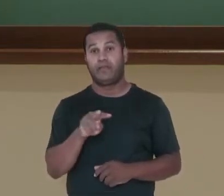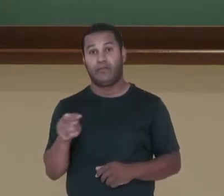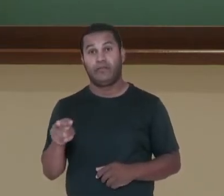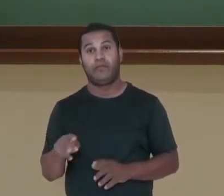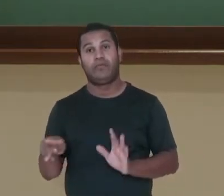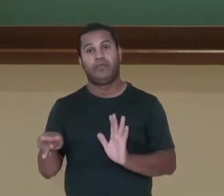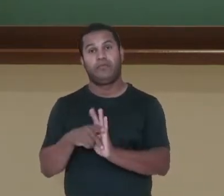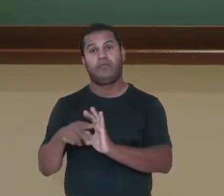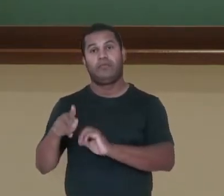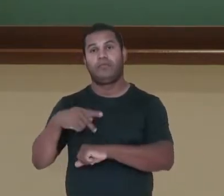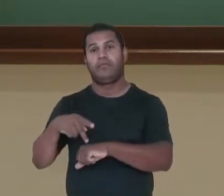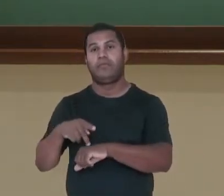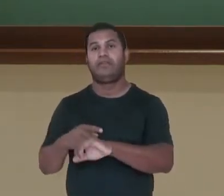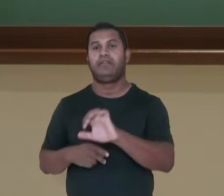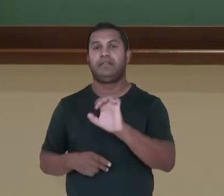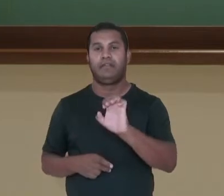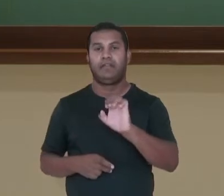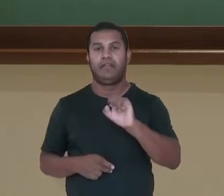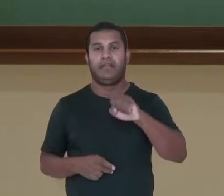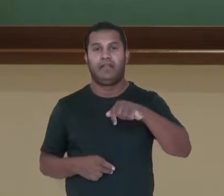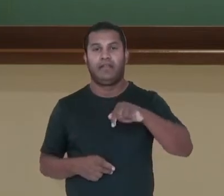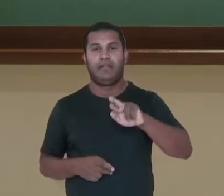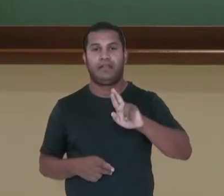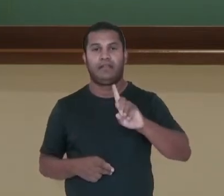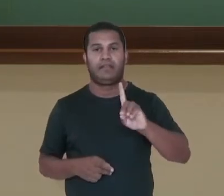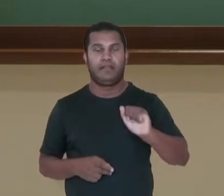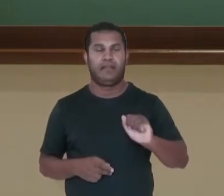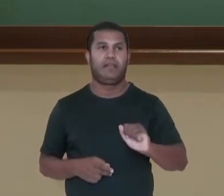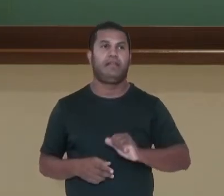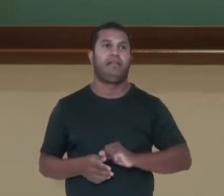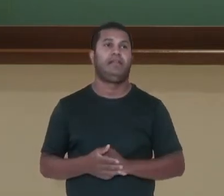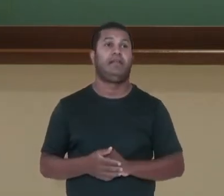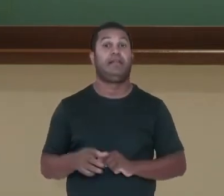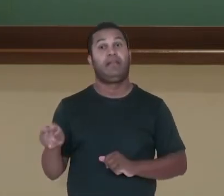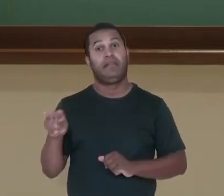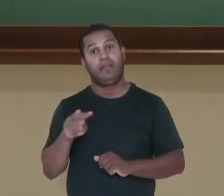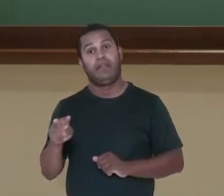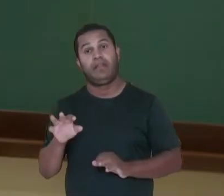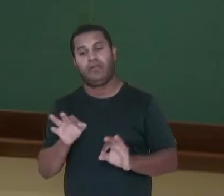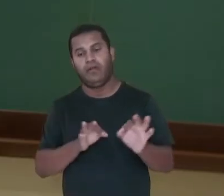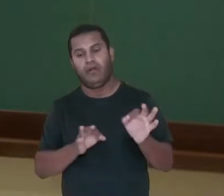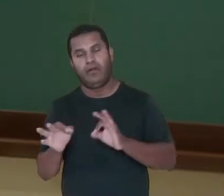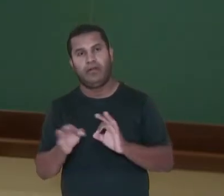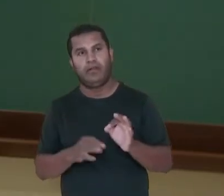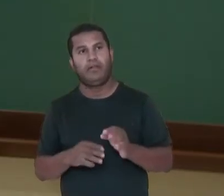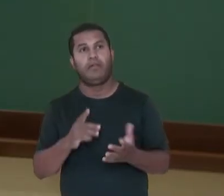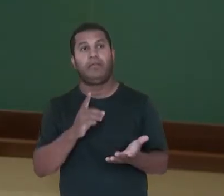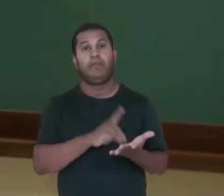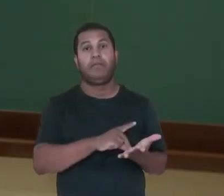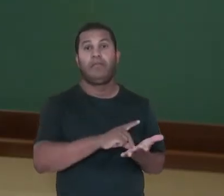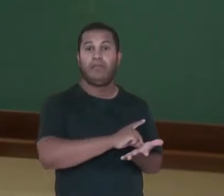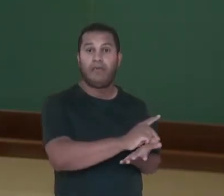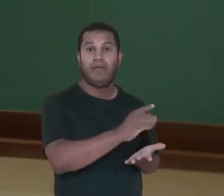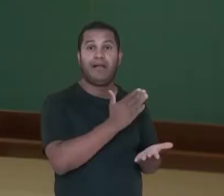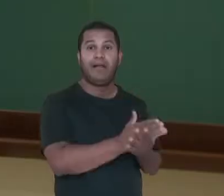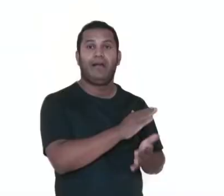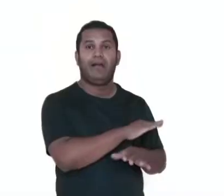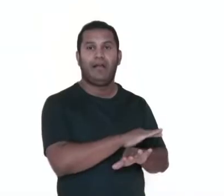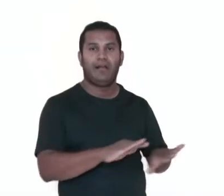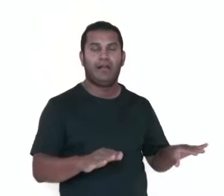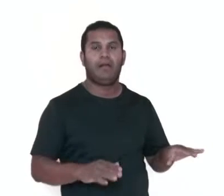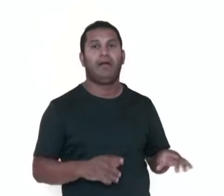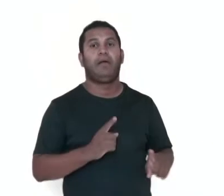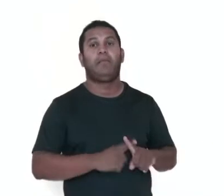ideia, né, suas ideias político-ideológicas, tá bom? Mas para isso, essas organizações que vocês estão vendo aqui, né, o logotipo